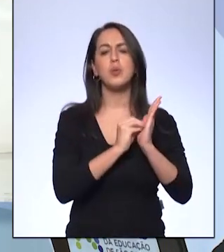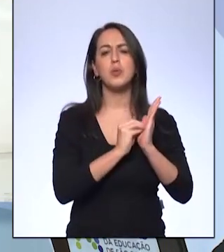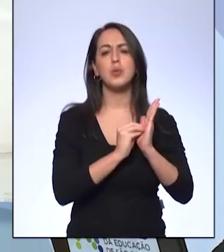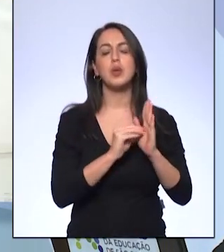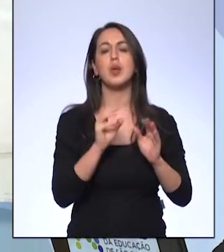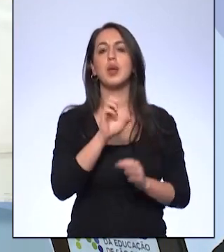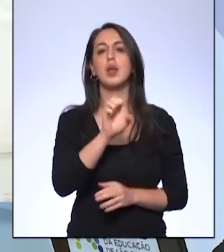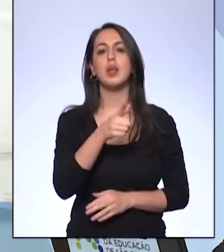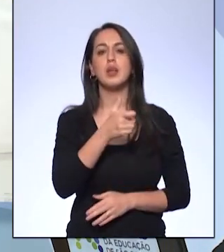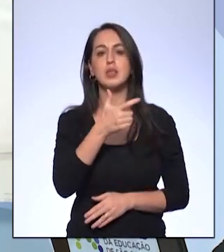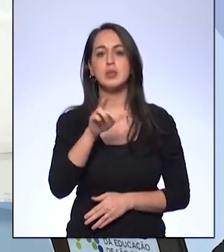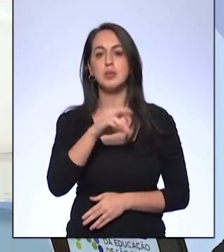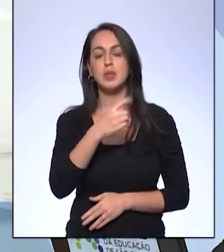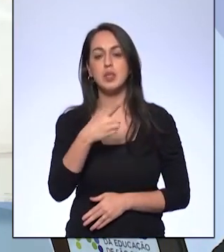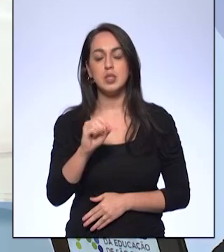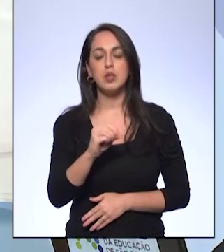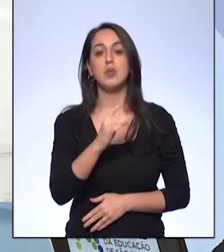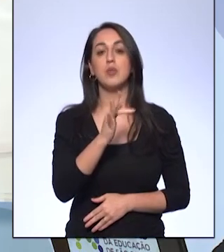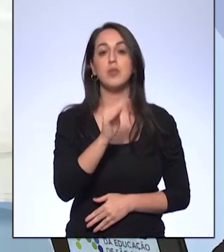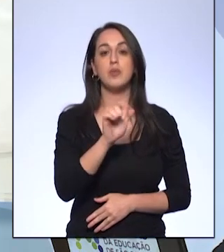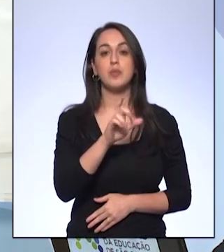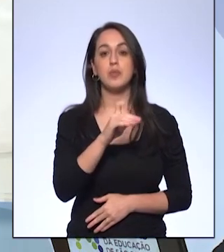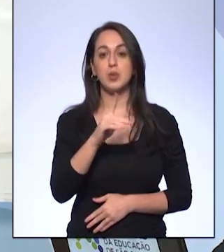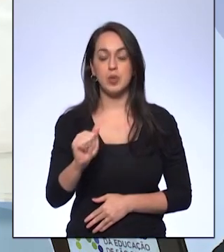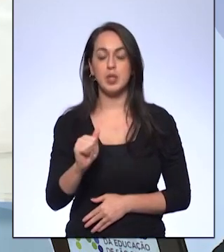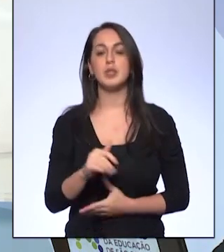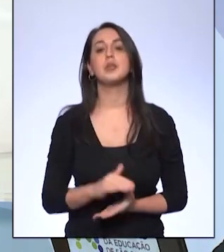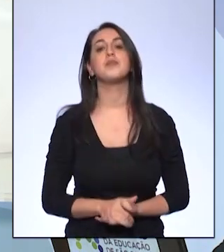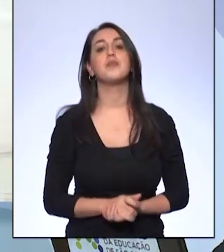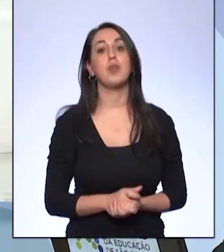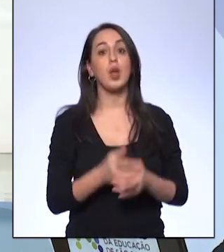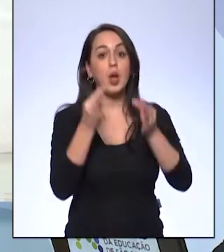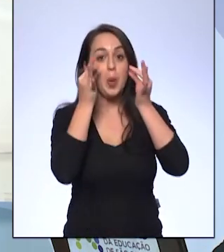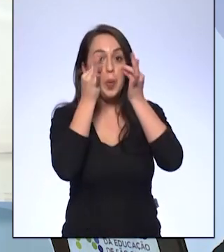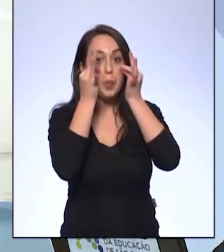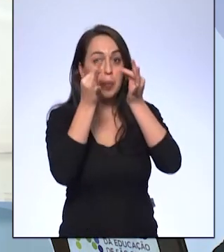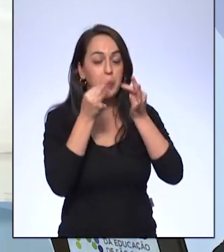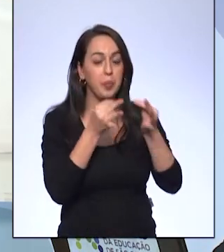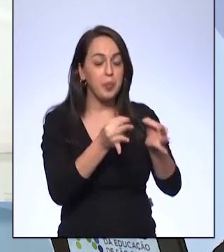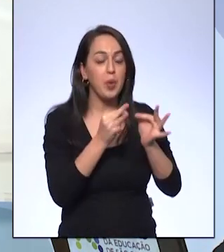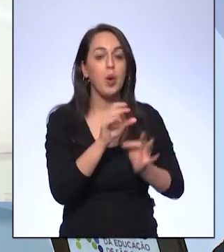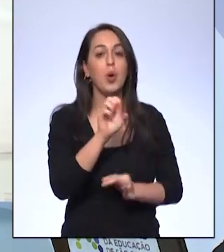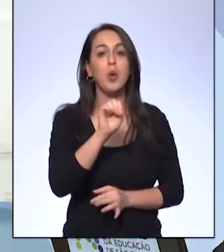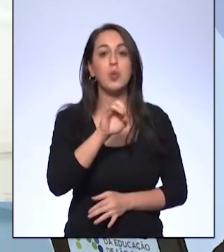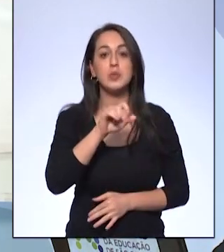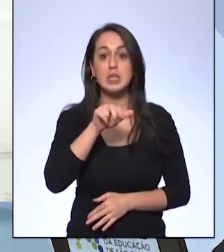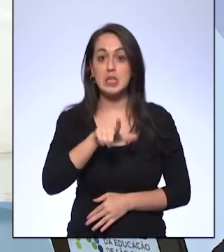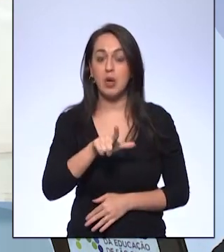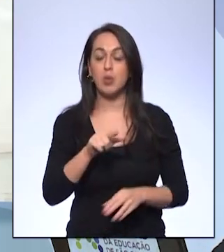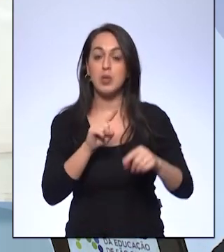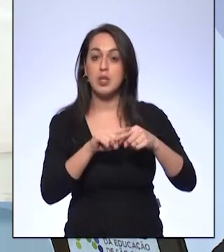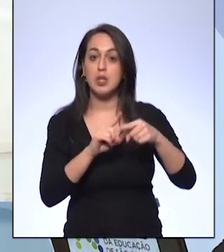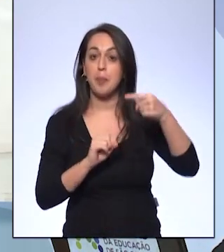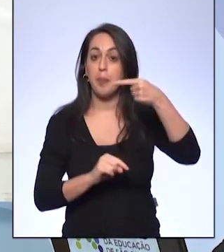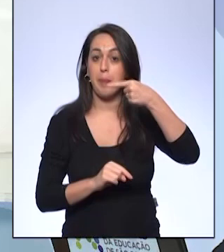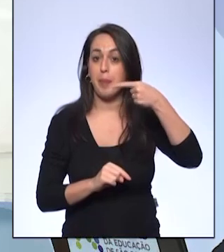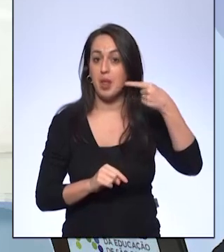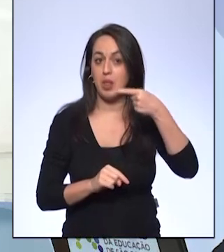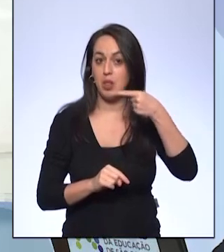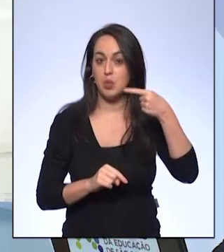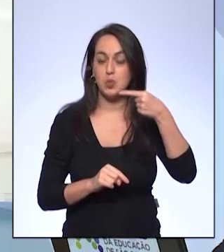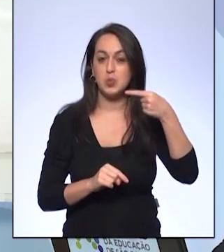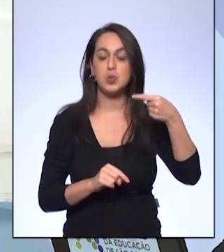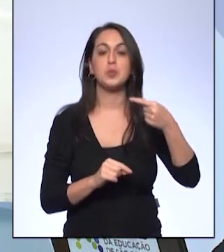da forma fatorada. Muito bem. Quero chamar a atenção para os sinais de menos.